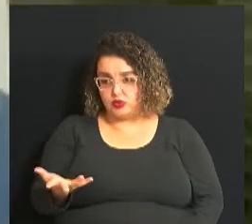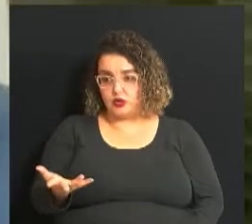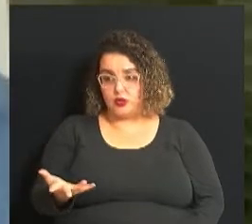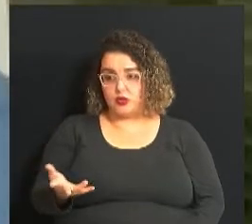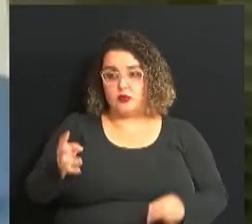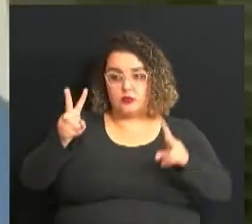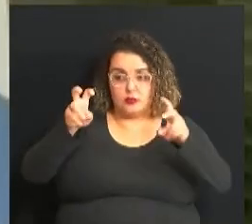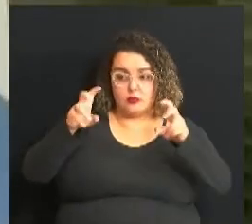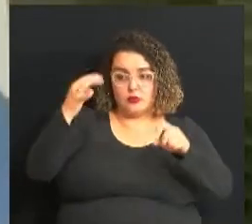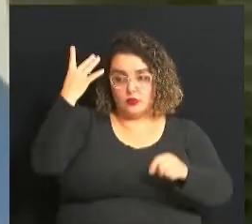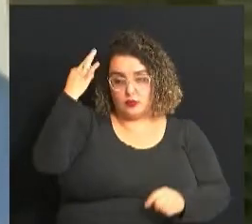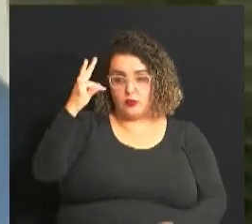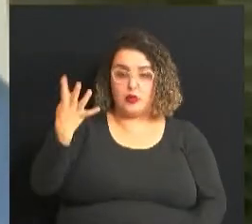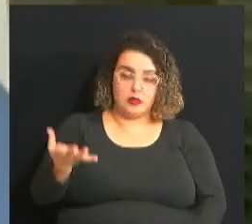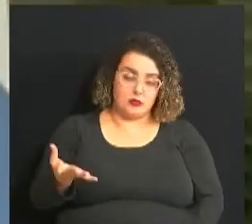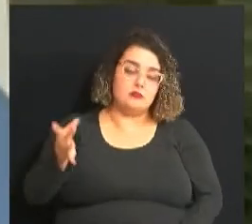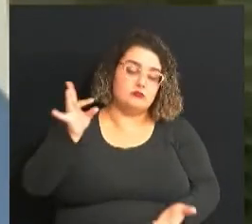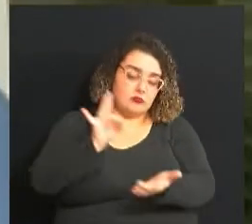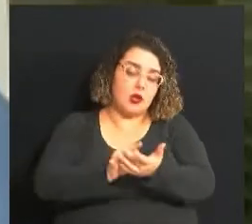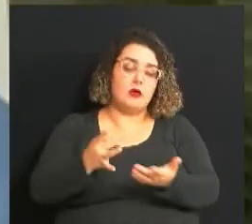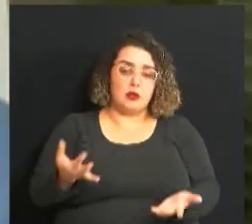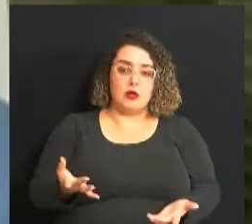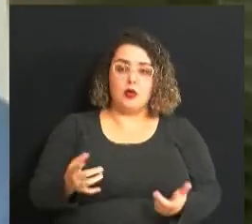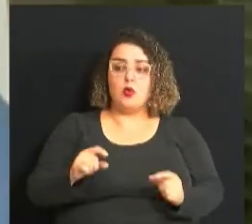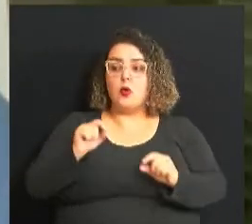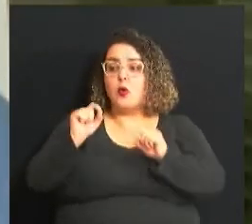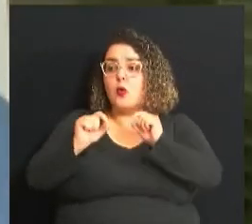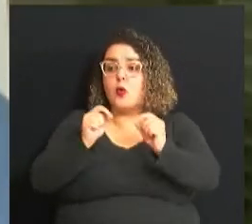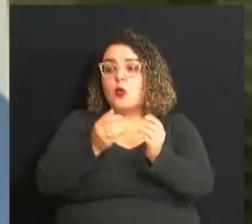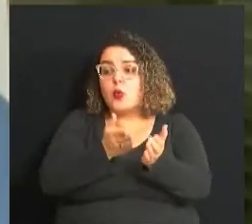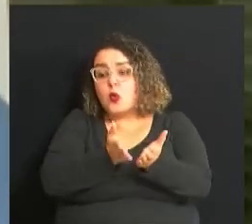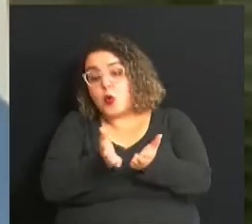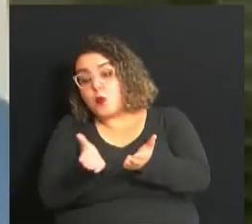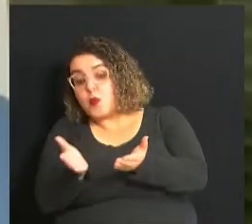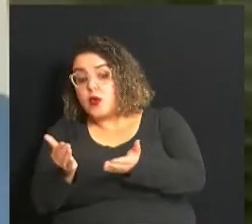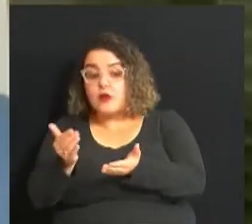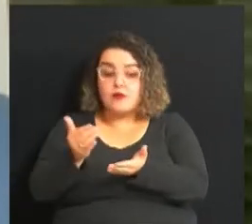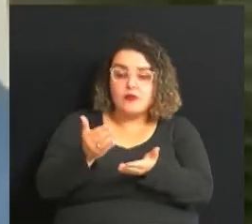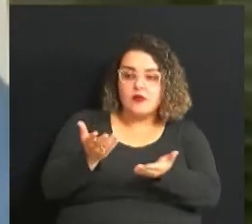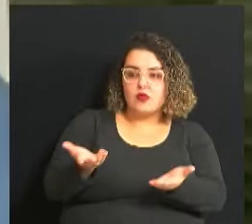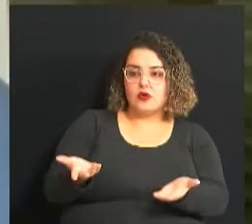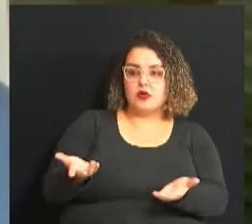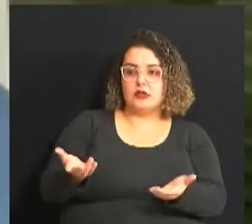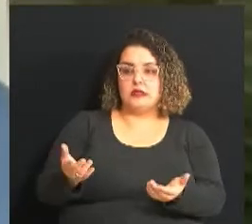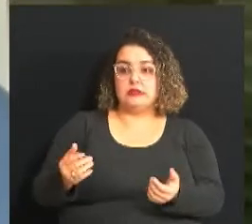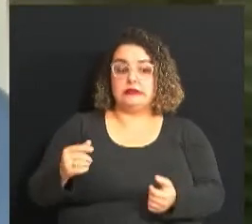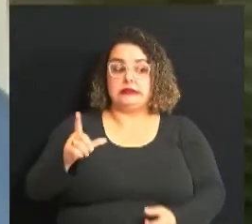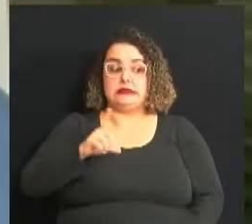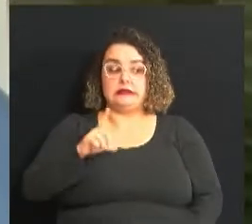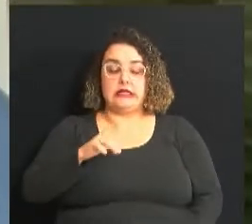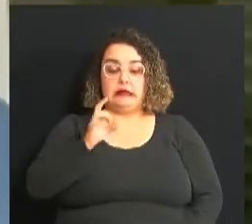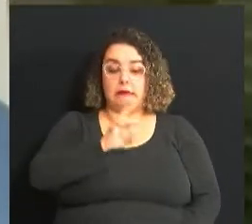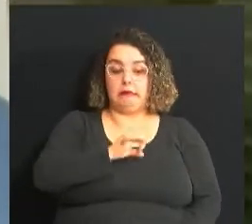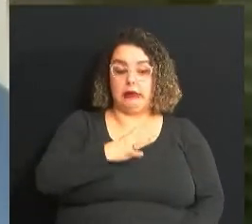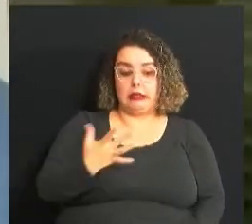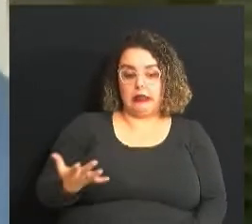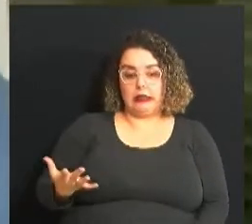um fato, né? A gente tem que saber por que o homem foge tanto, né? Por que tem tanto tabu, por que ele tem tanto medo de ir ao